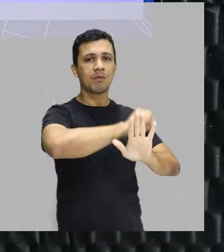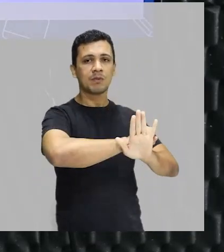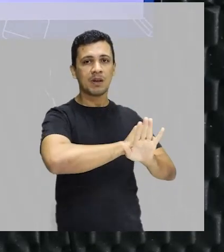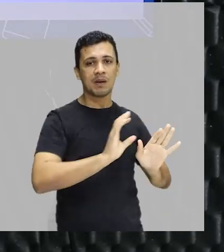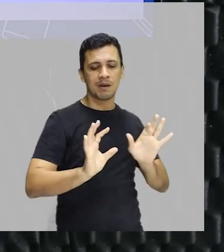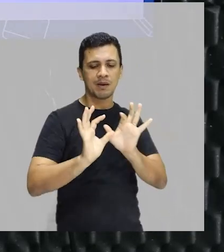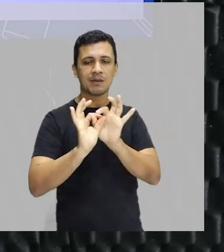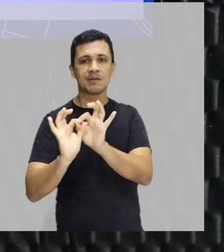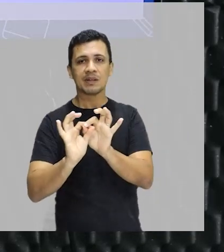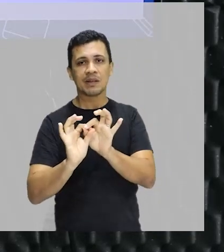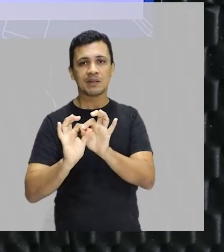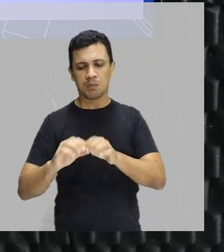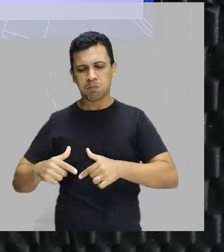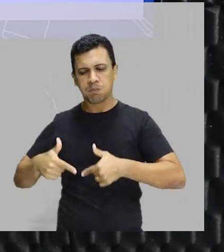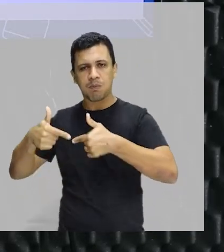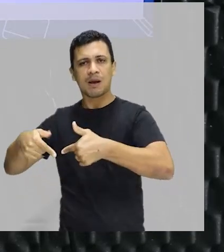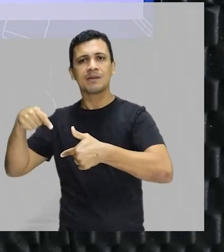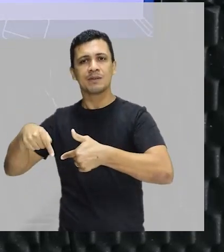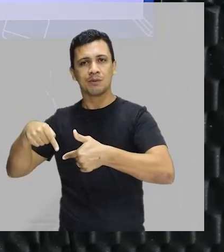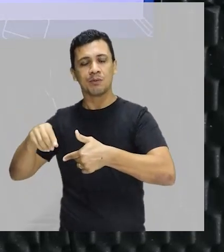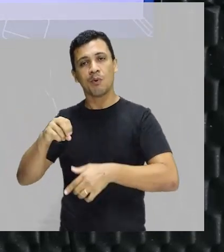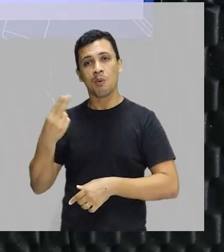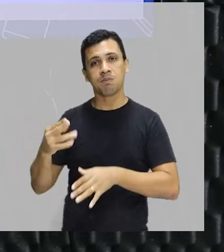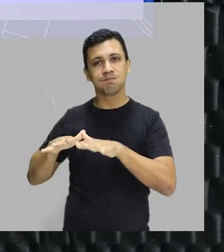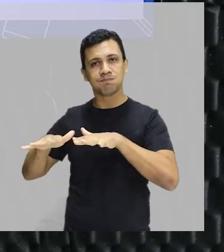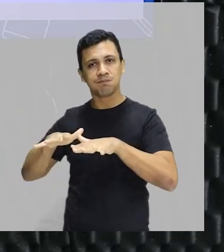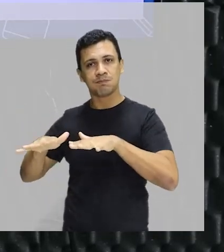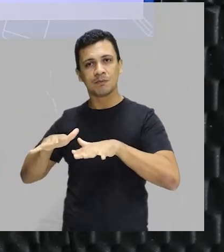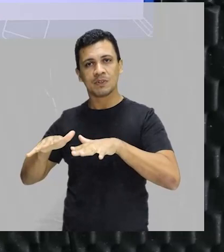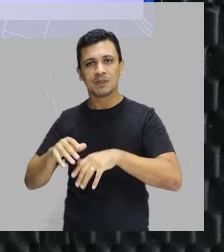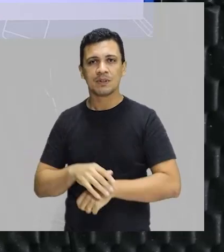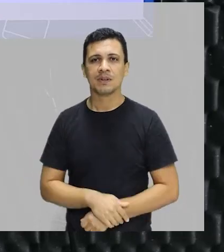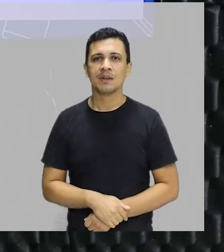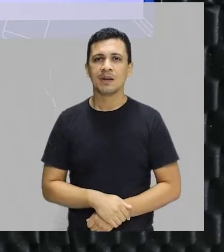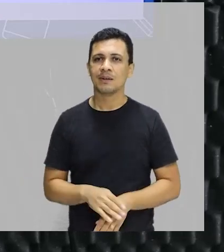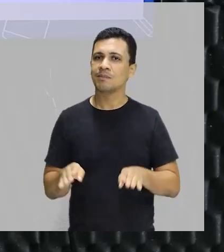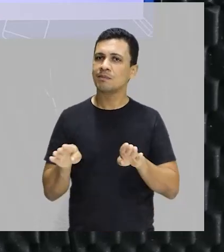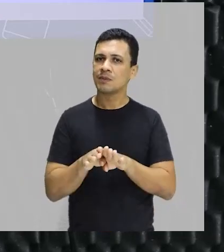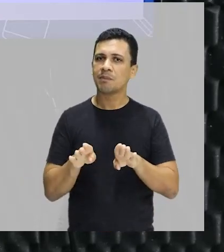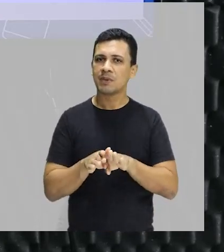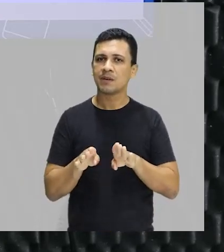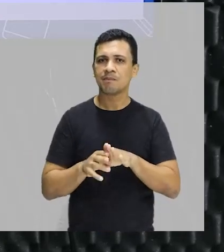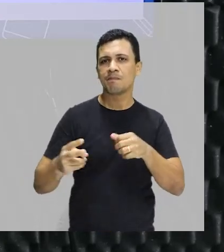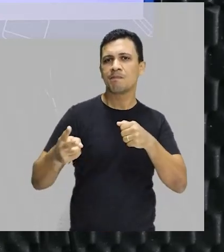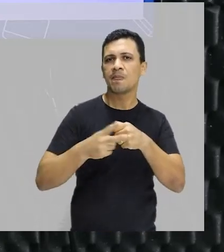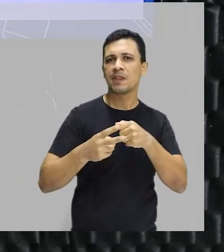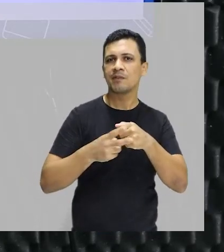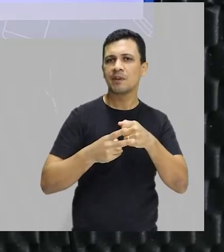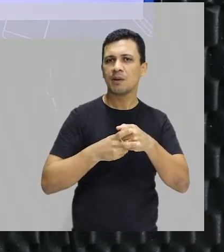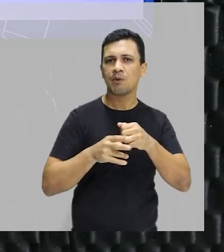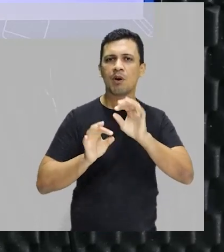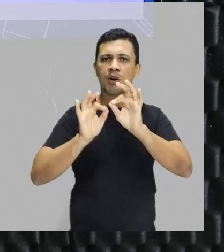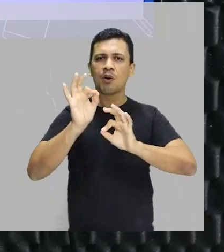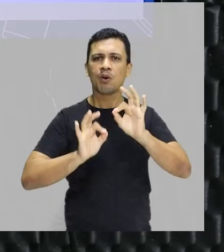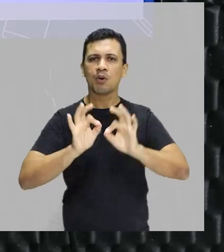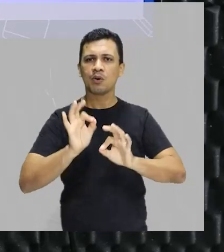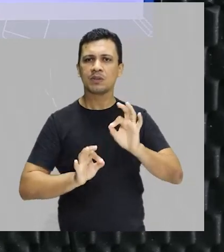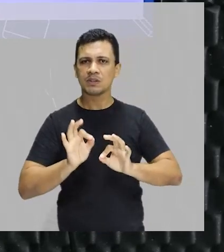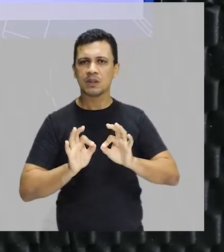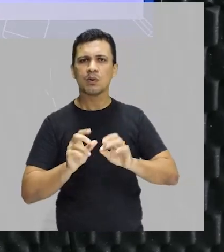em movimento. Além disso, o verbo to be também desempenha a função de construção das